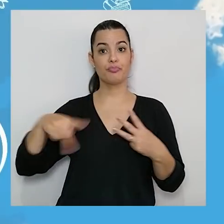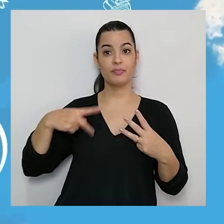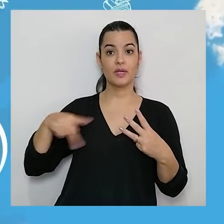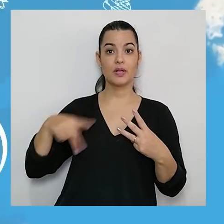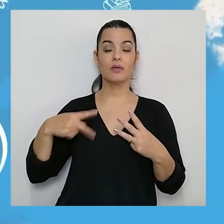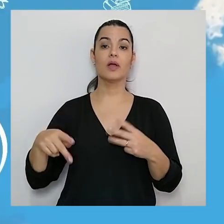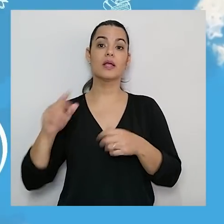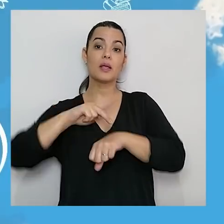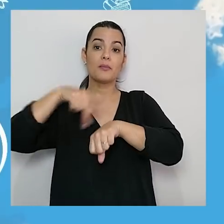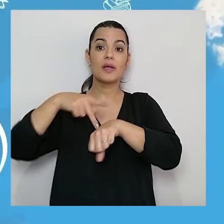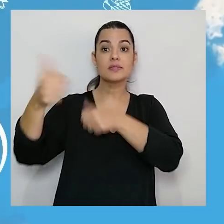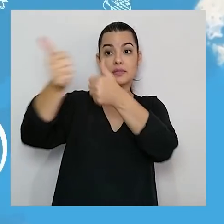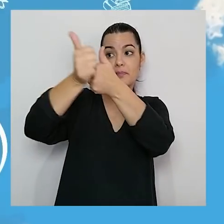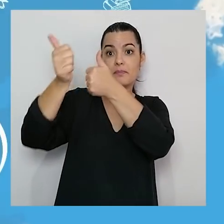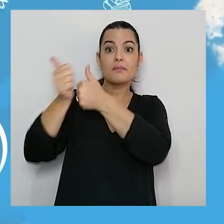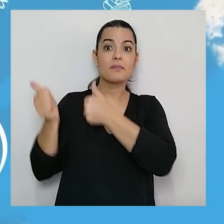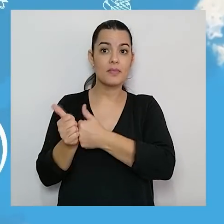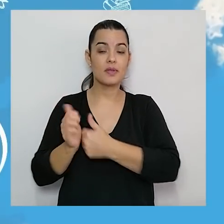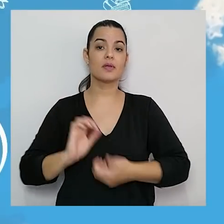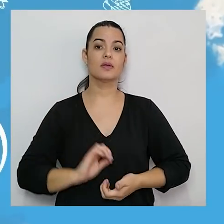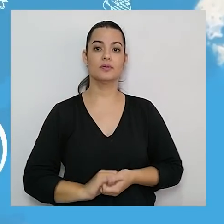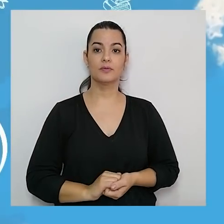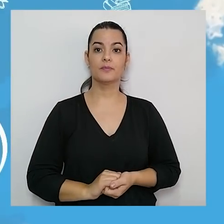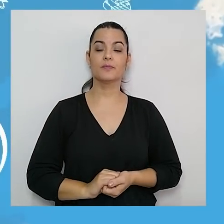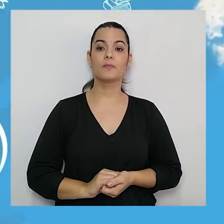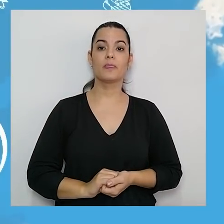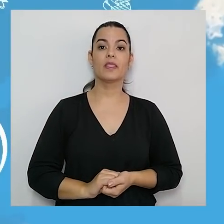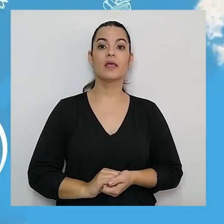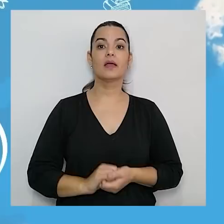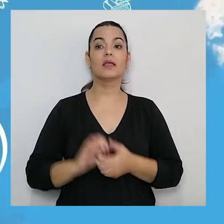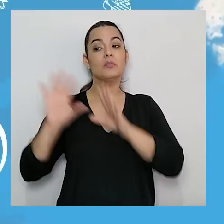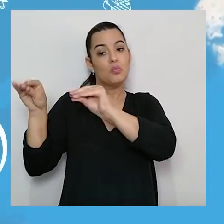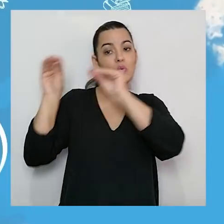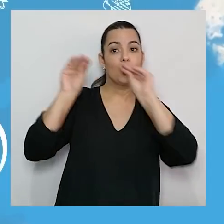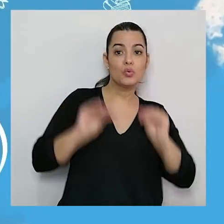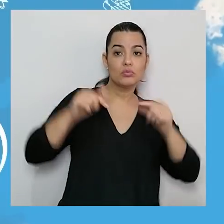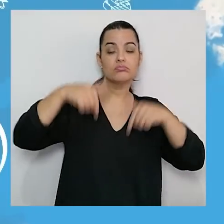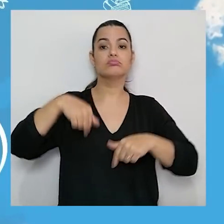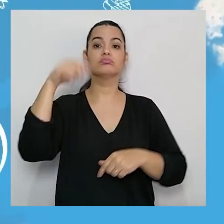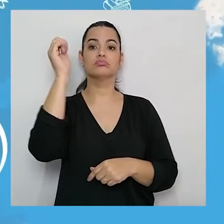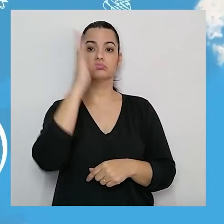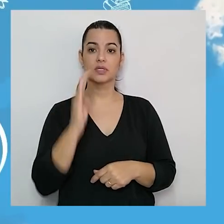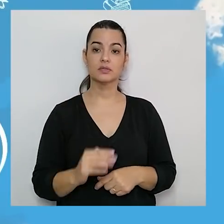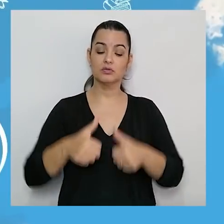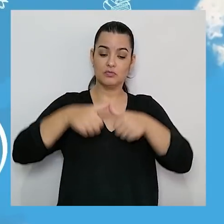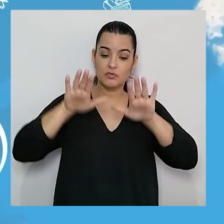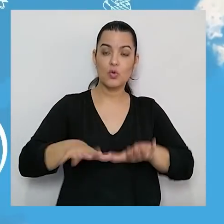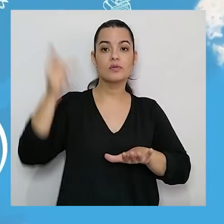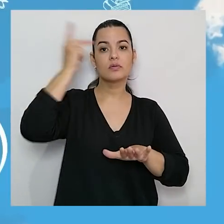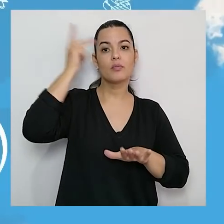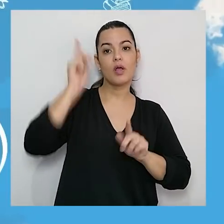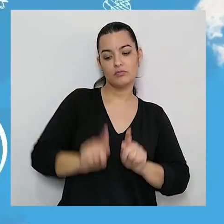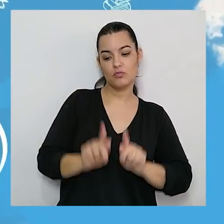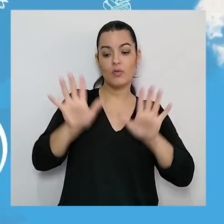fazem fronteira aqui com o nosso, e que migraram, que se instalaram aqui na nossa região.